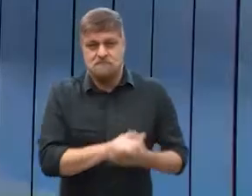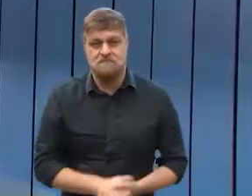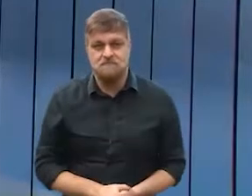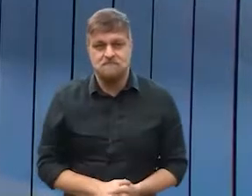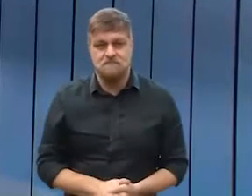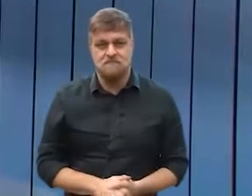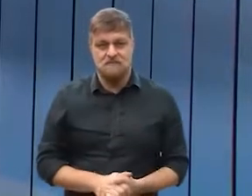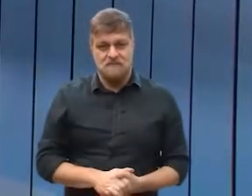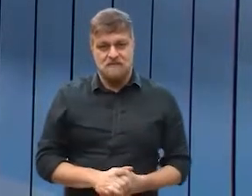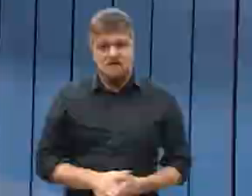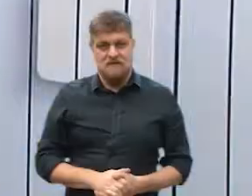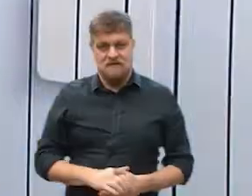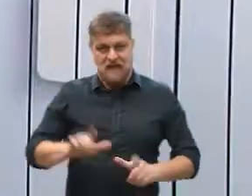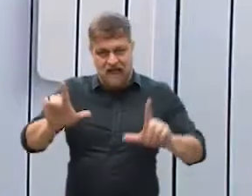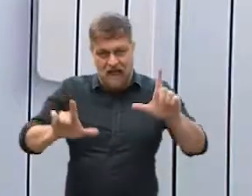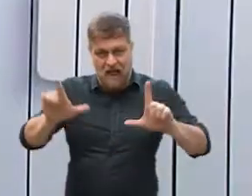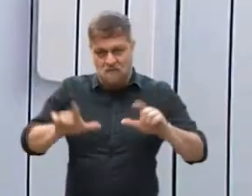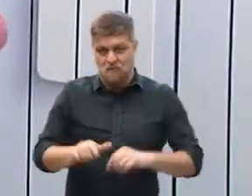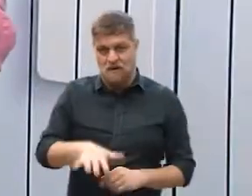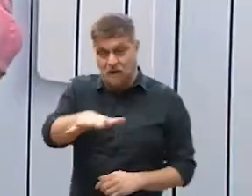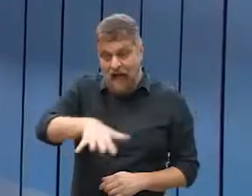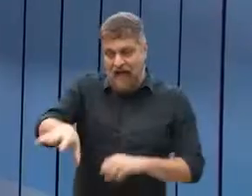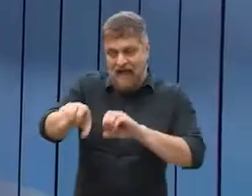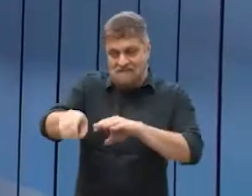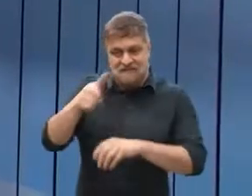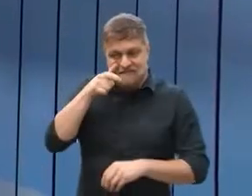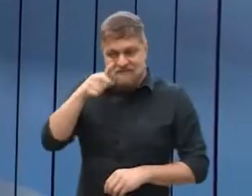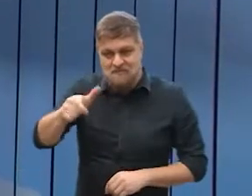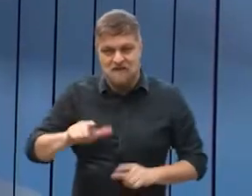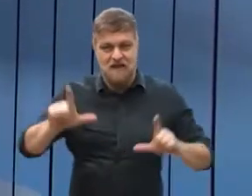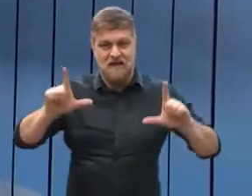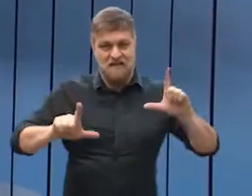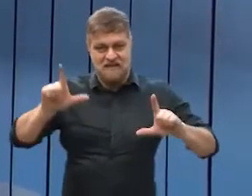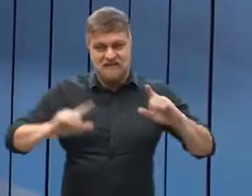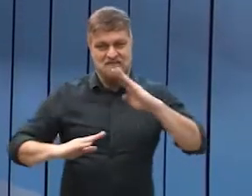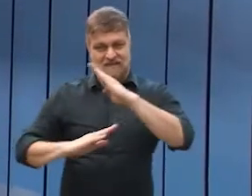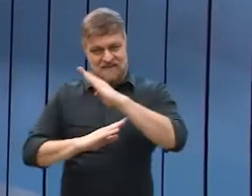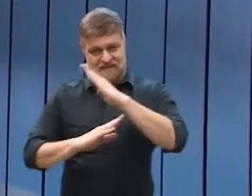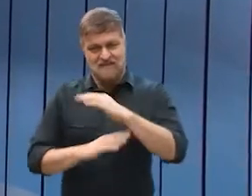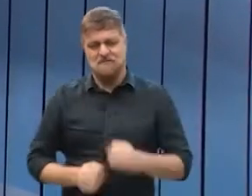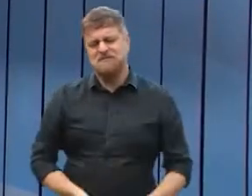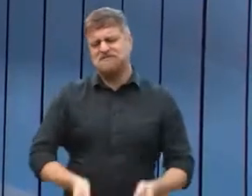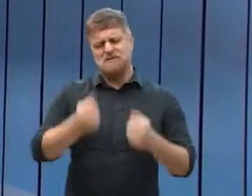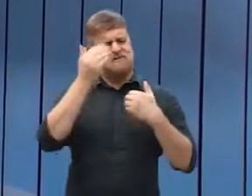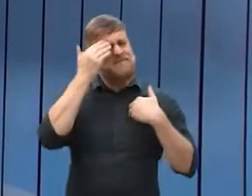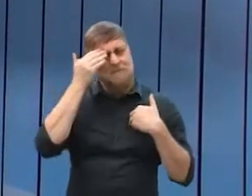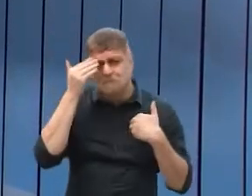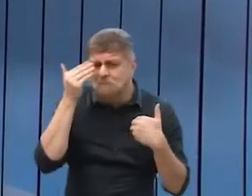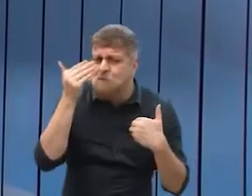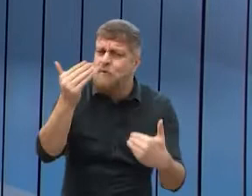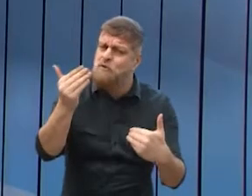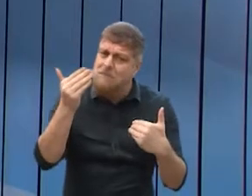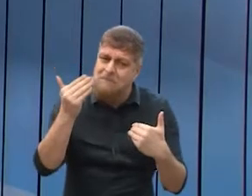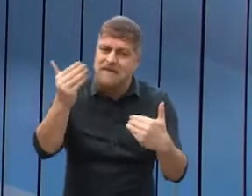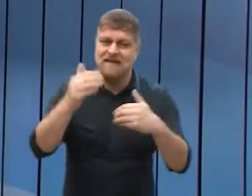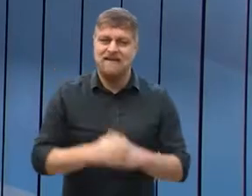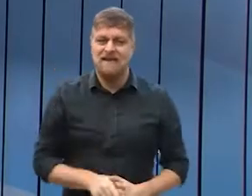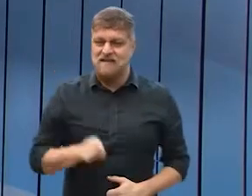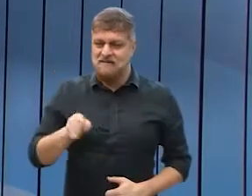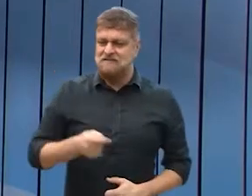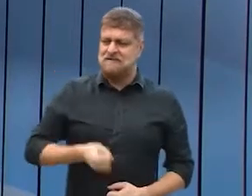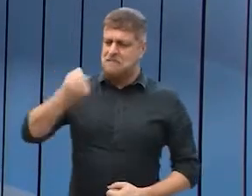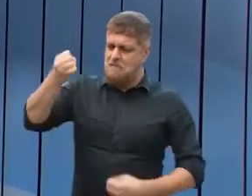esse é o quadro De Olho na Educação, no Câmara Total, na tela da TV Câmara Campinas. Muitíssimo obrigado pela